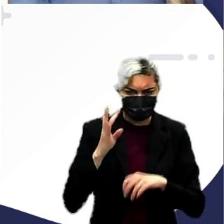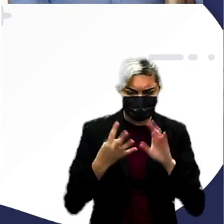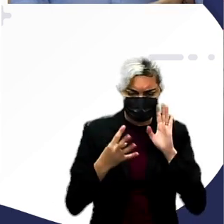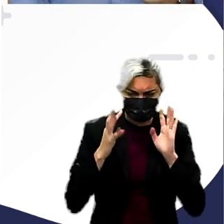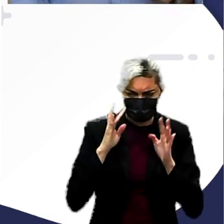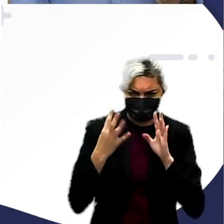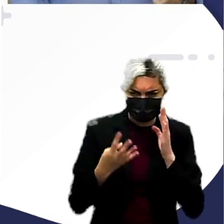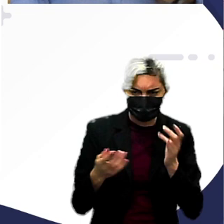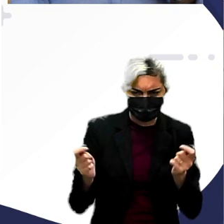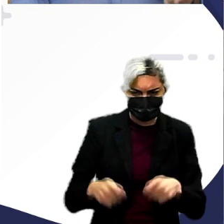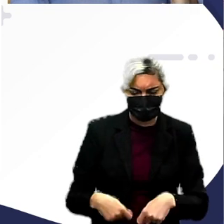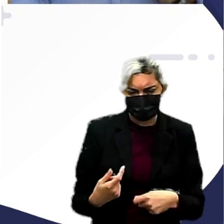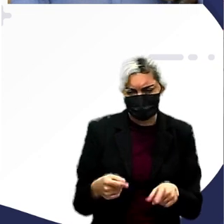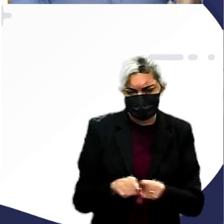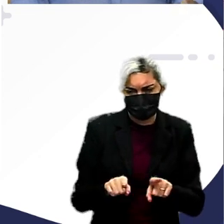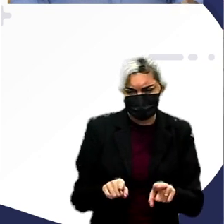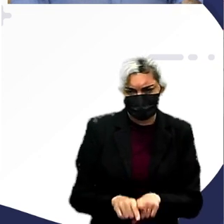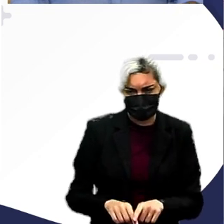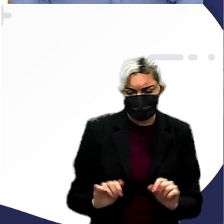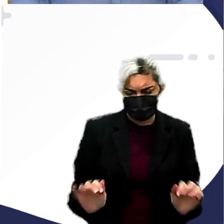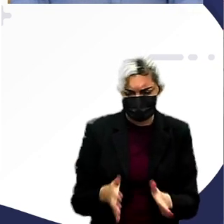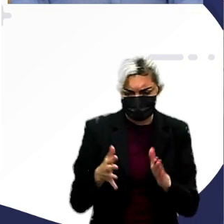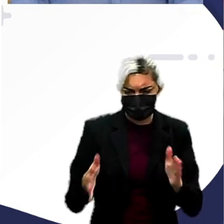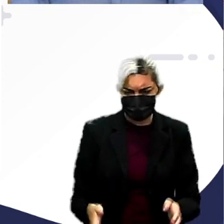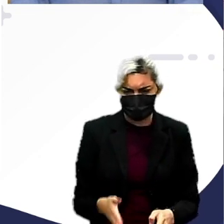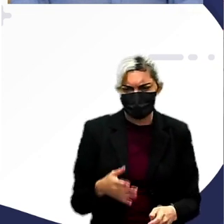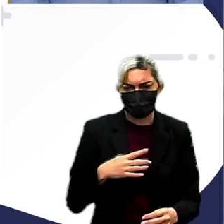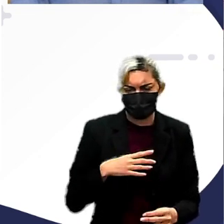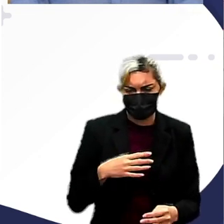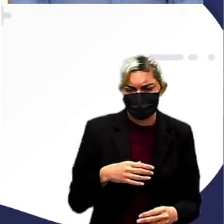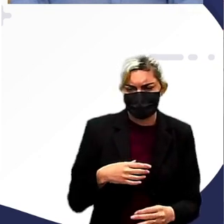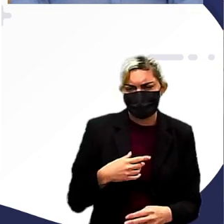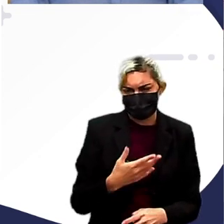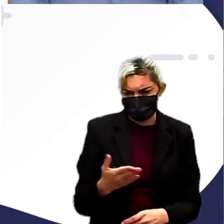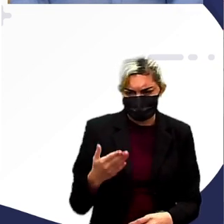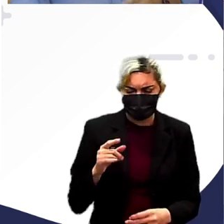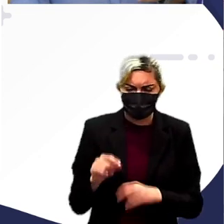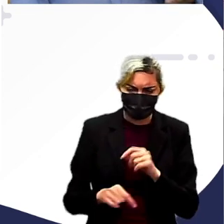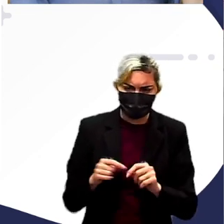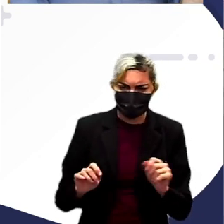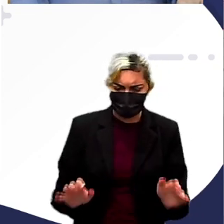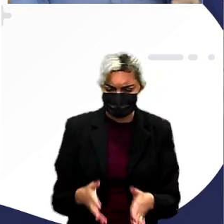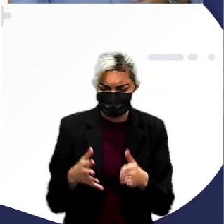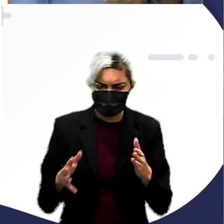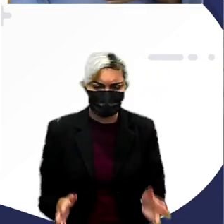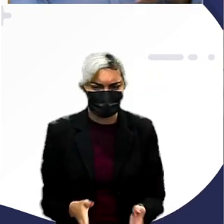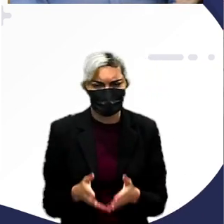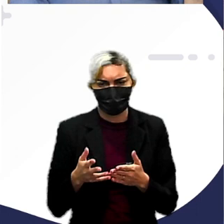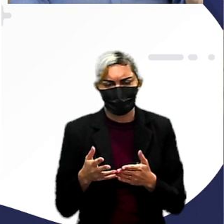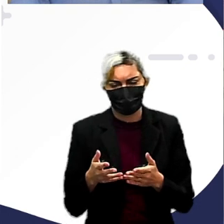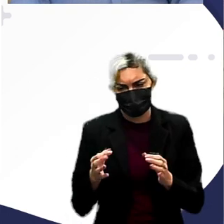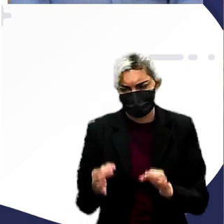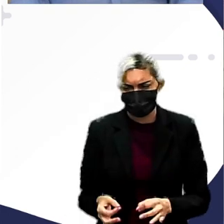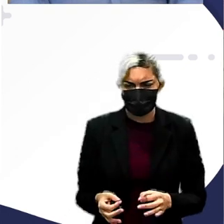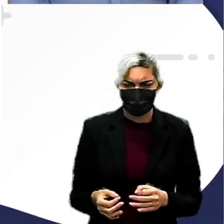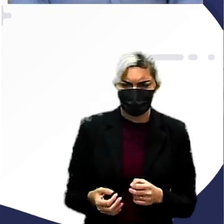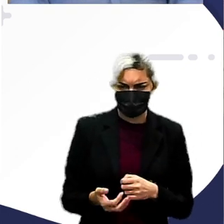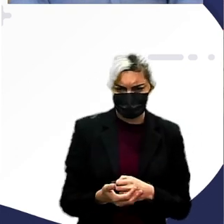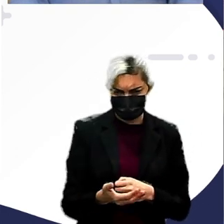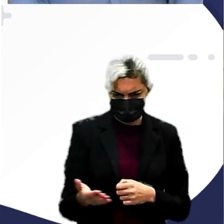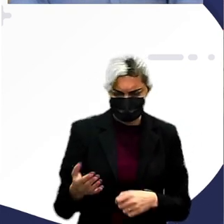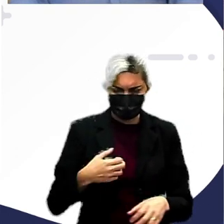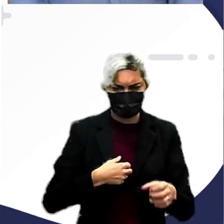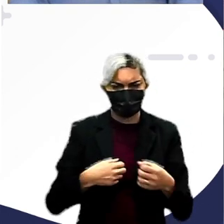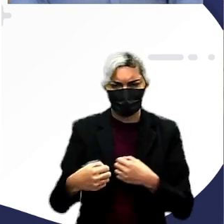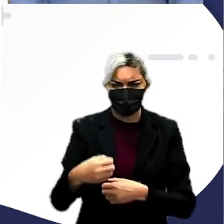soluções que possa também contemplar as recompensas de quem promoveu, que de uma certa forma se